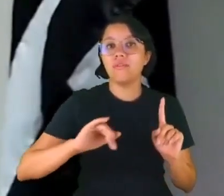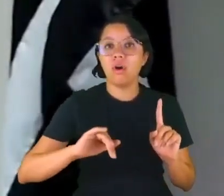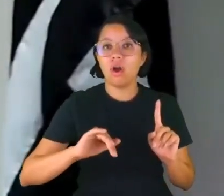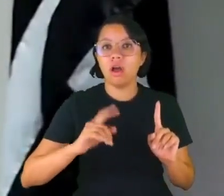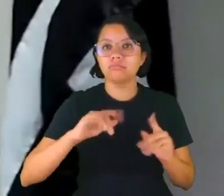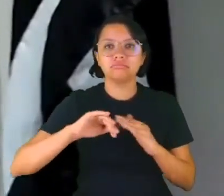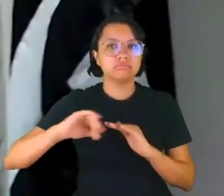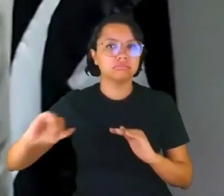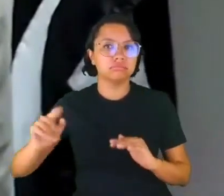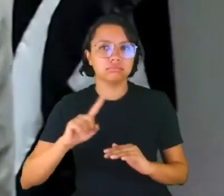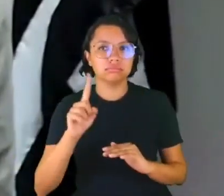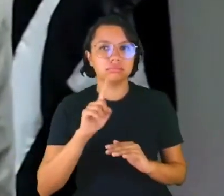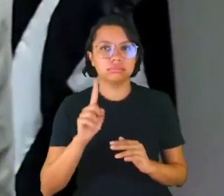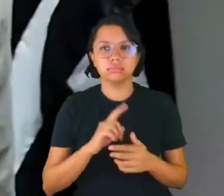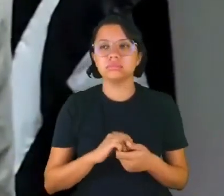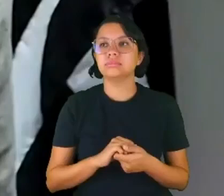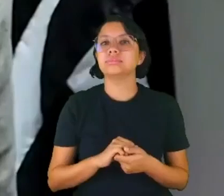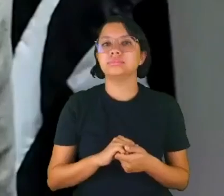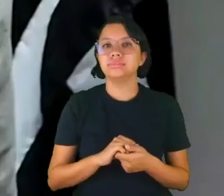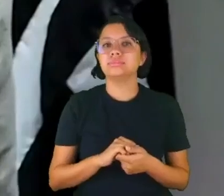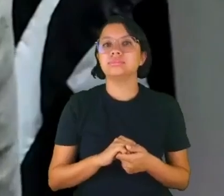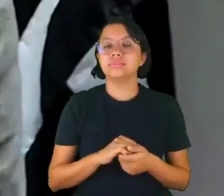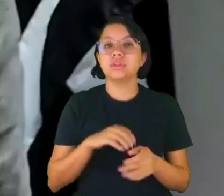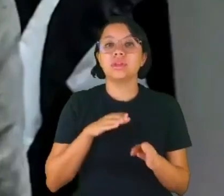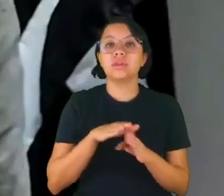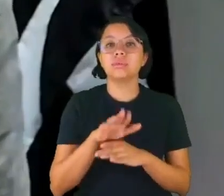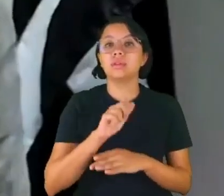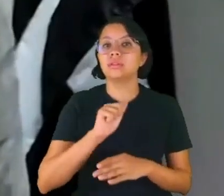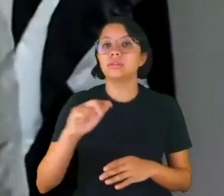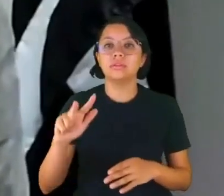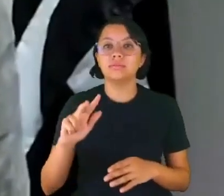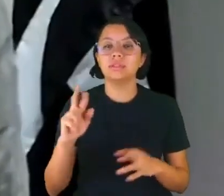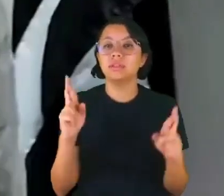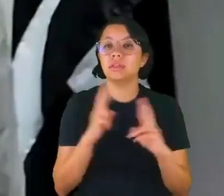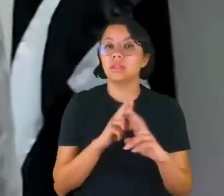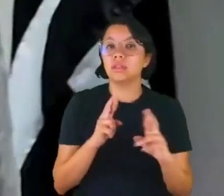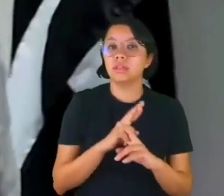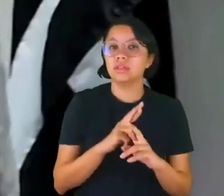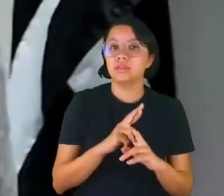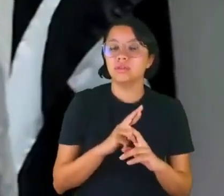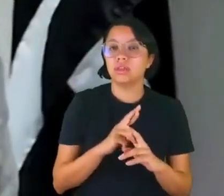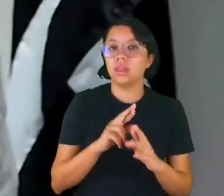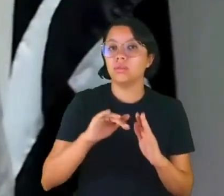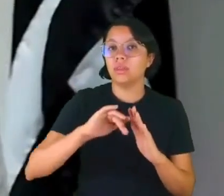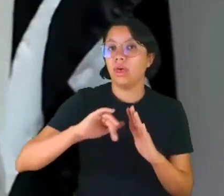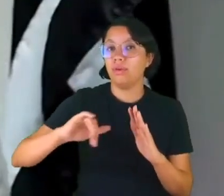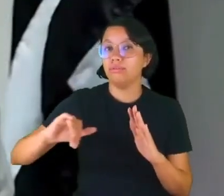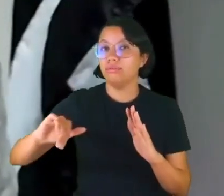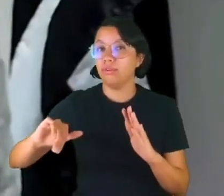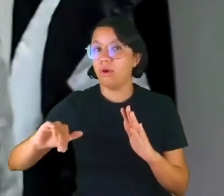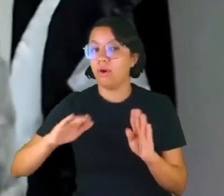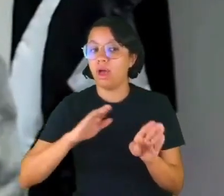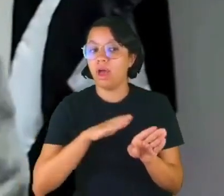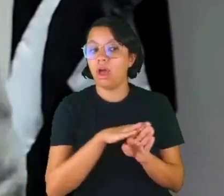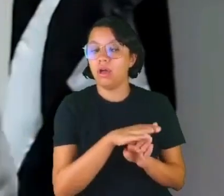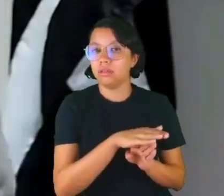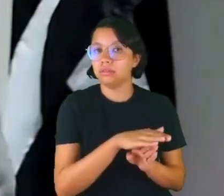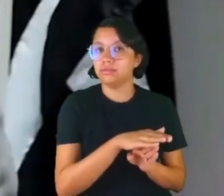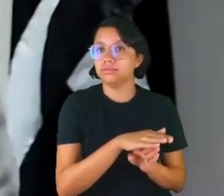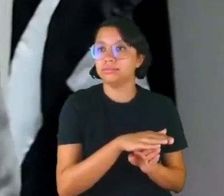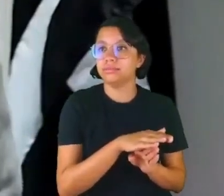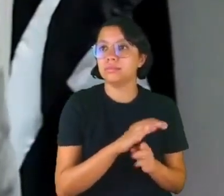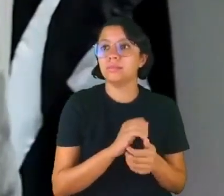está fora essa recomendação, entendendo que a inseminação artificial é o gênero. E não